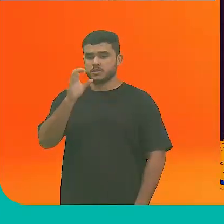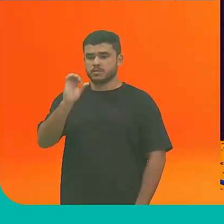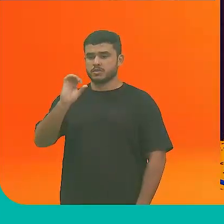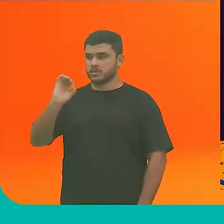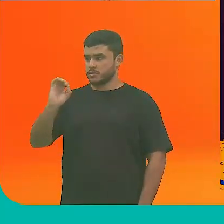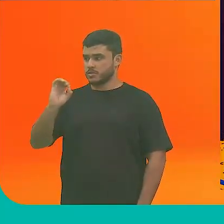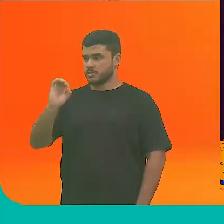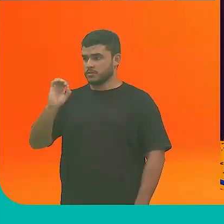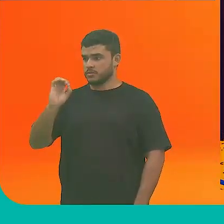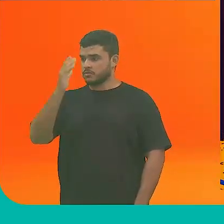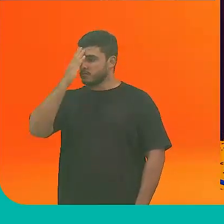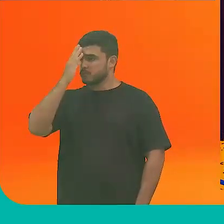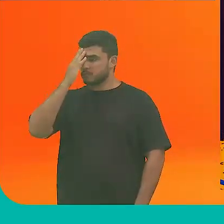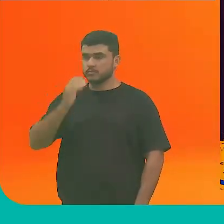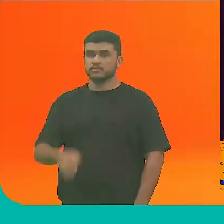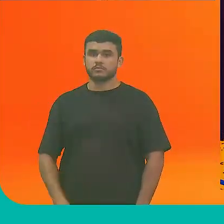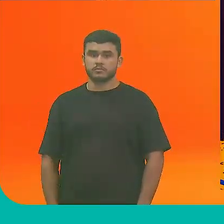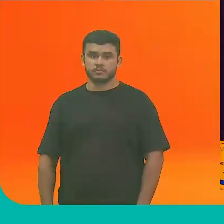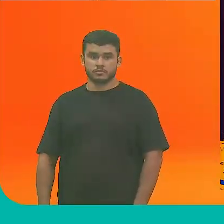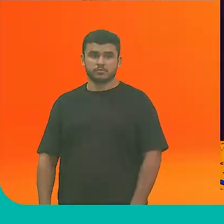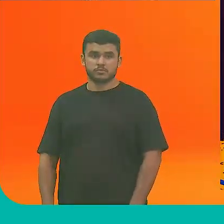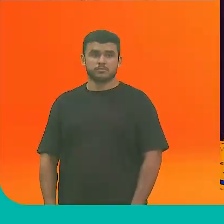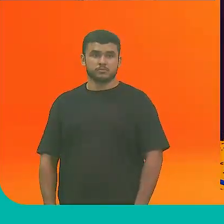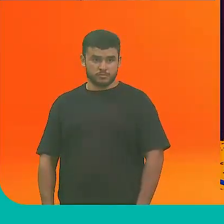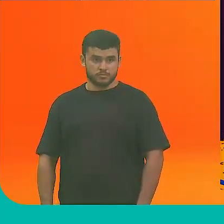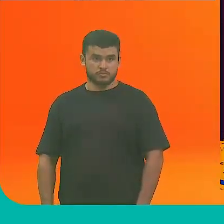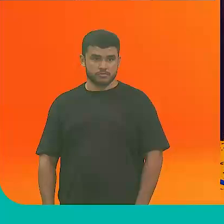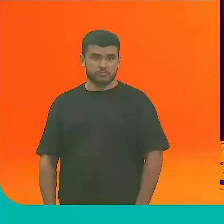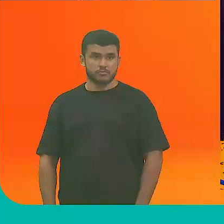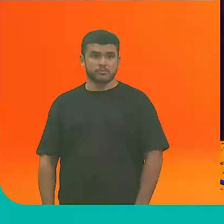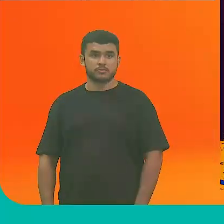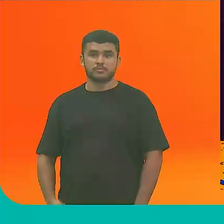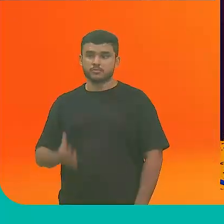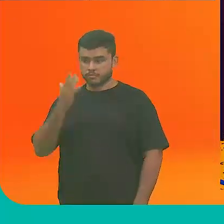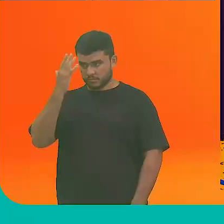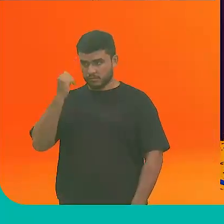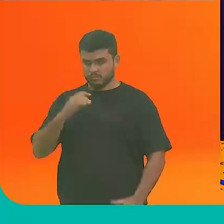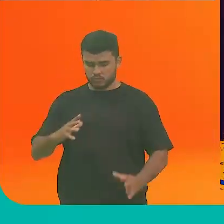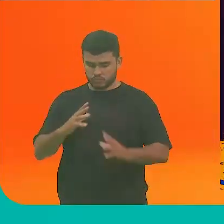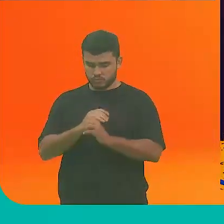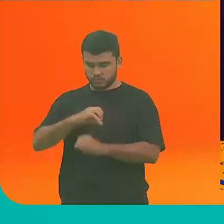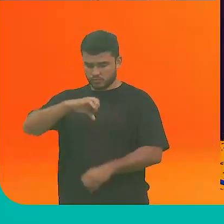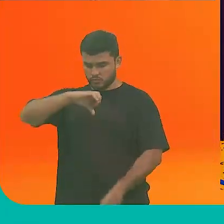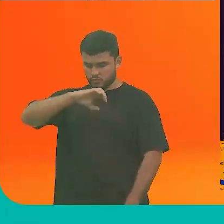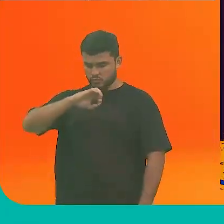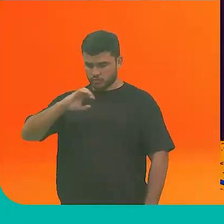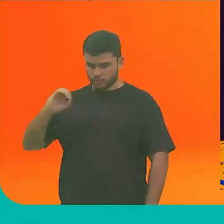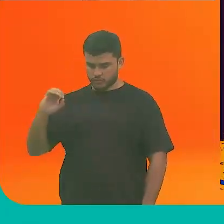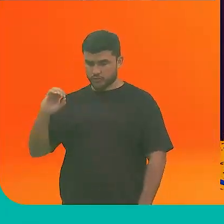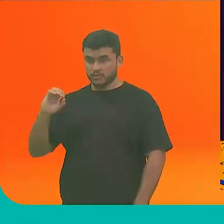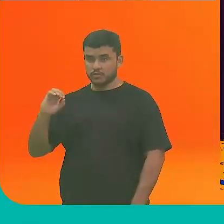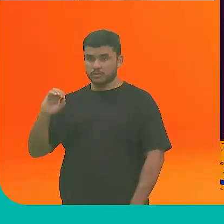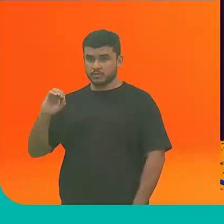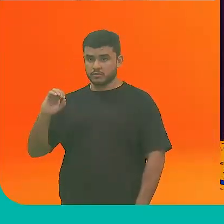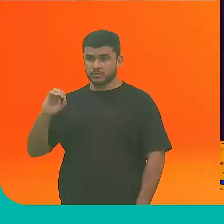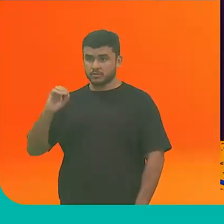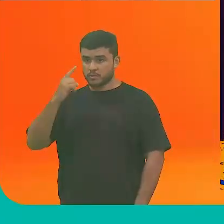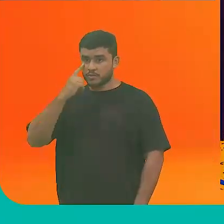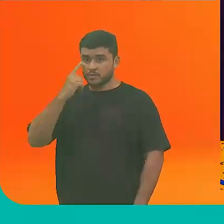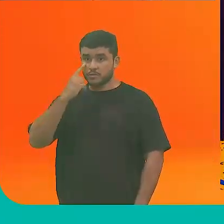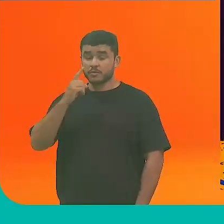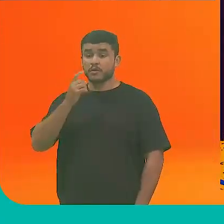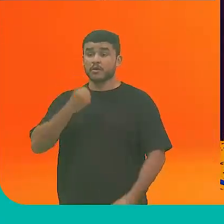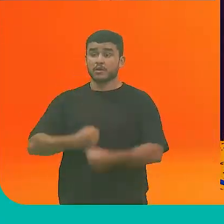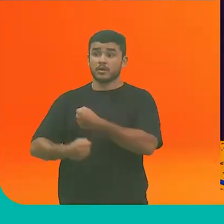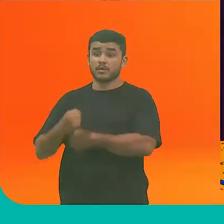as questões difíceis, né? O 900, a nota 900 no ano passado,